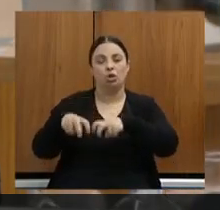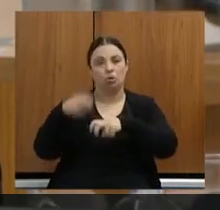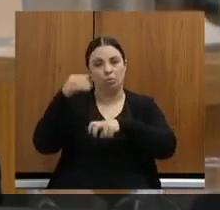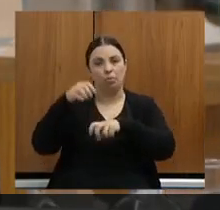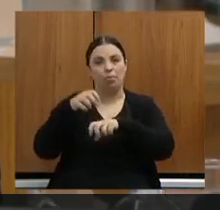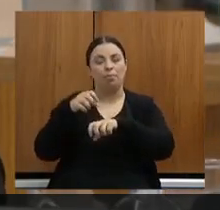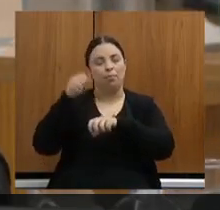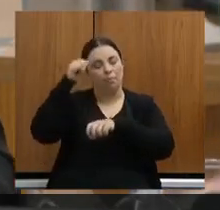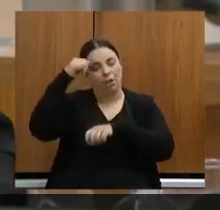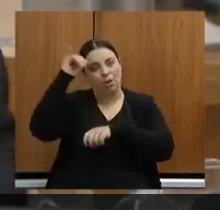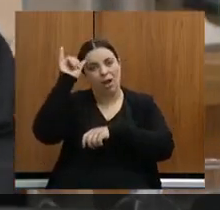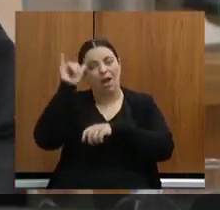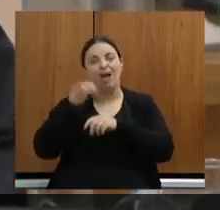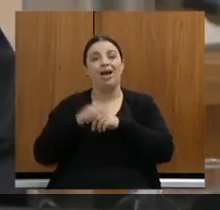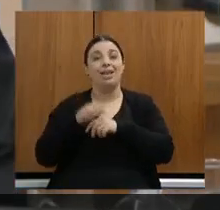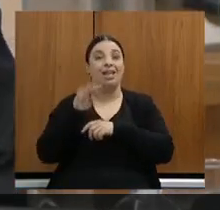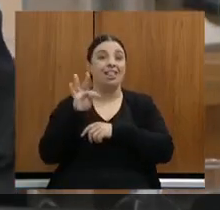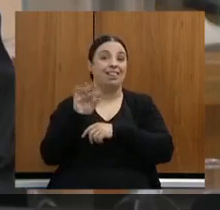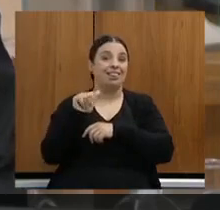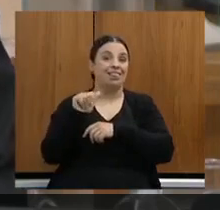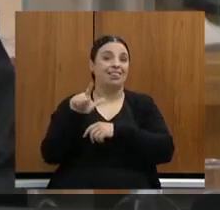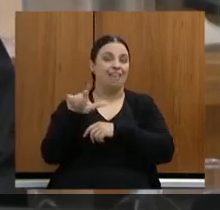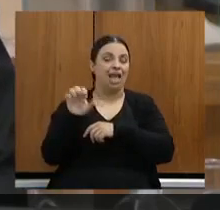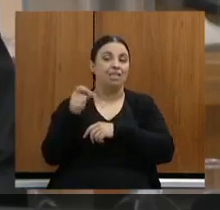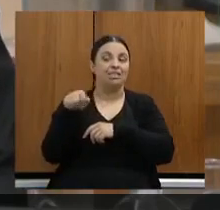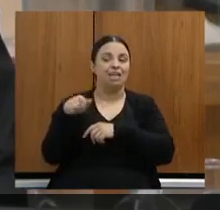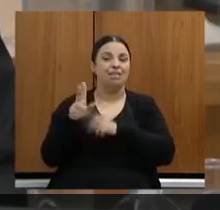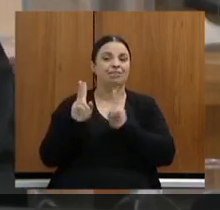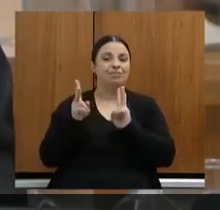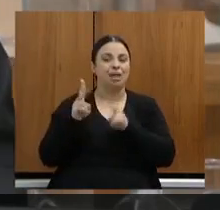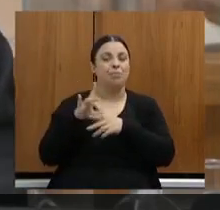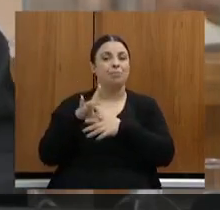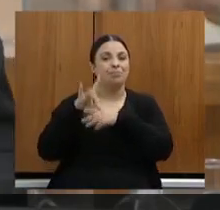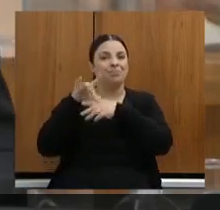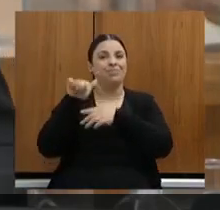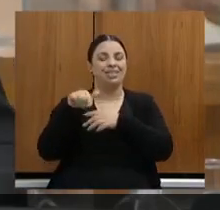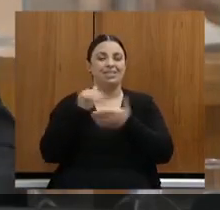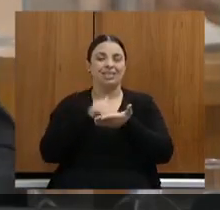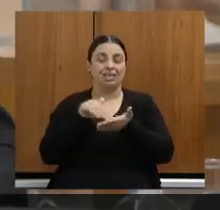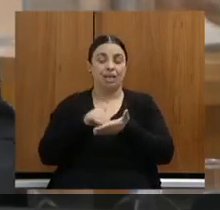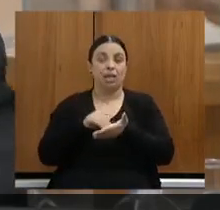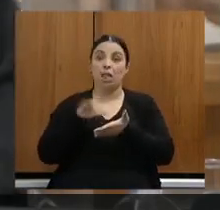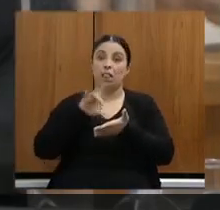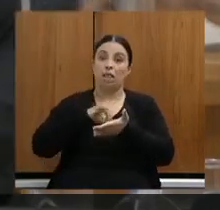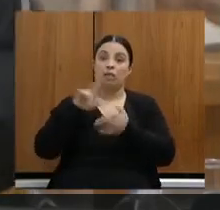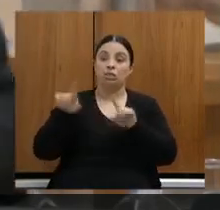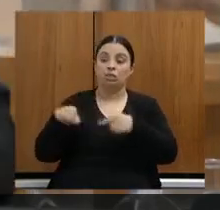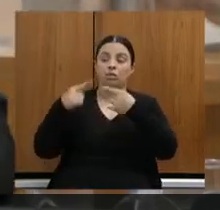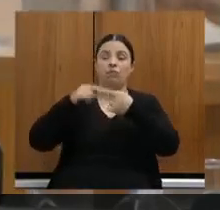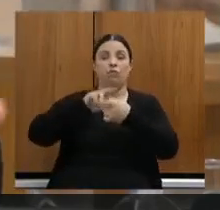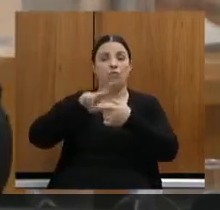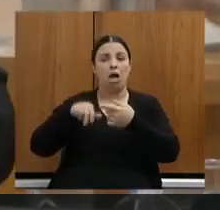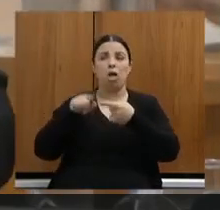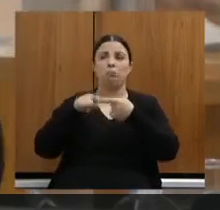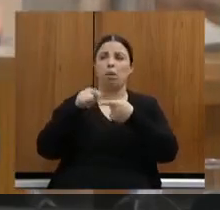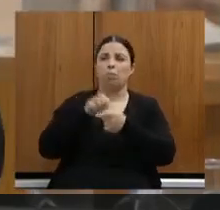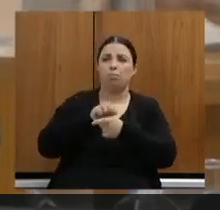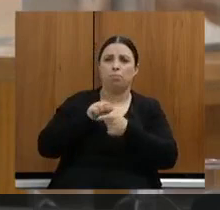é um abraço a toda a equipe que vem tocando Essa secretaria que com todos os desafios enfrentados pandemia